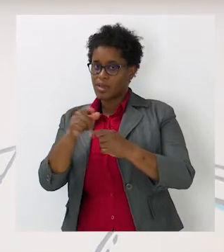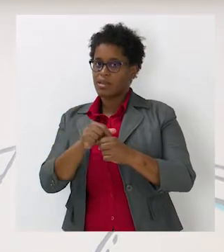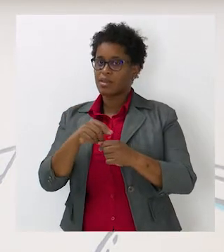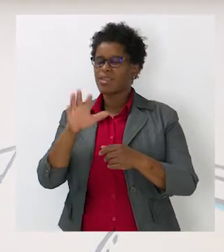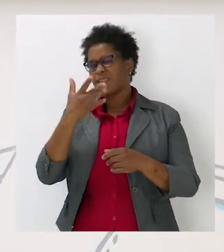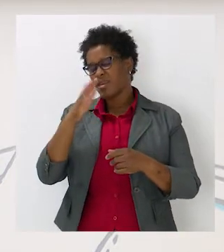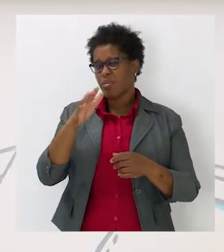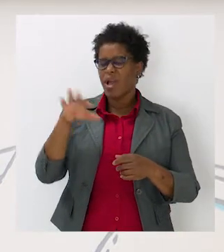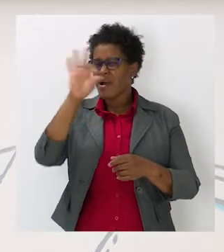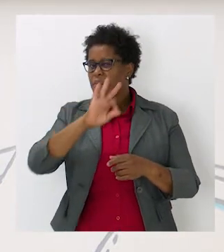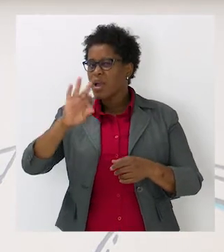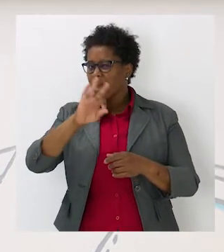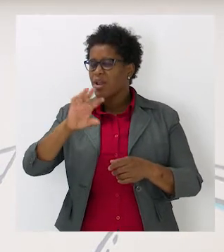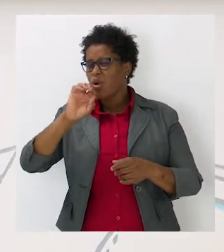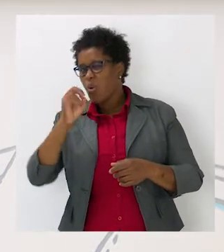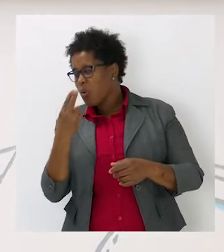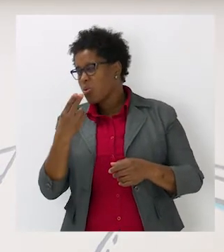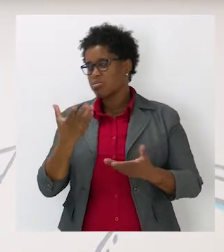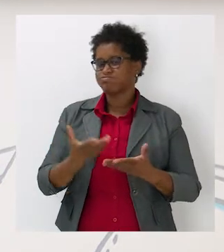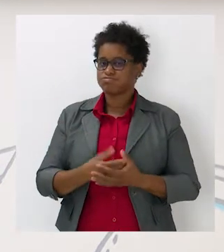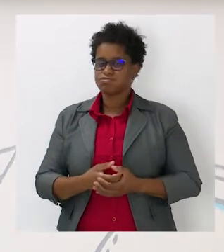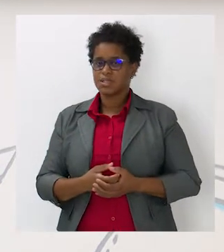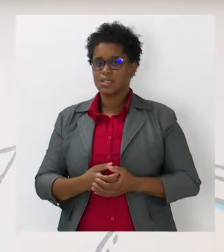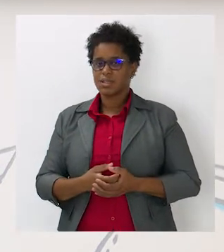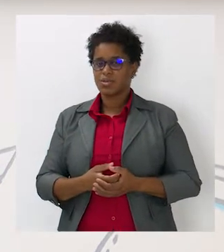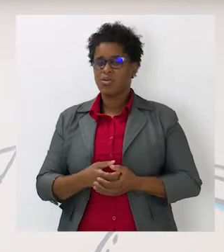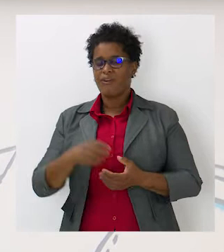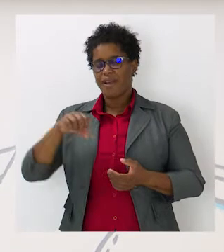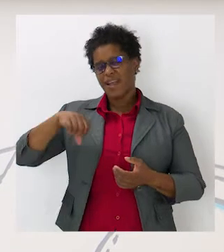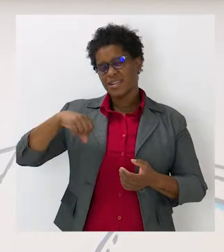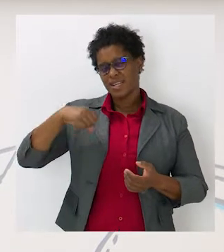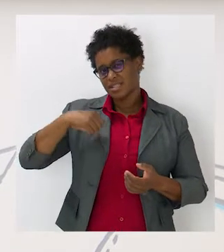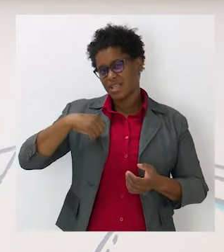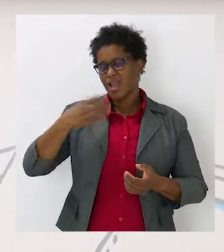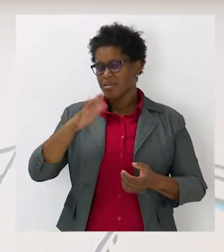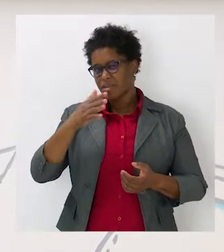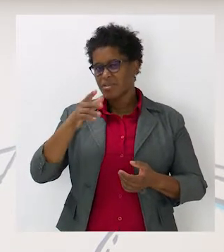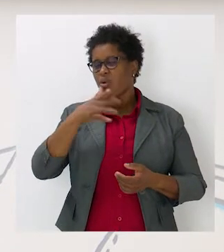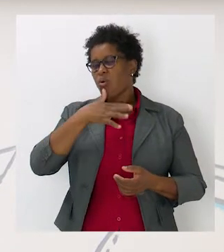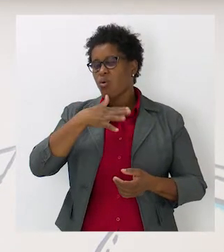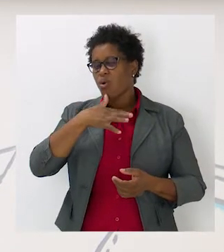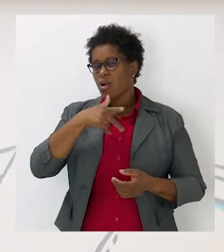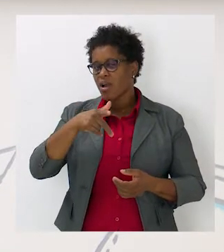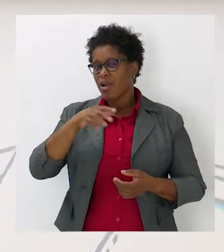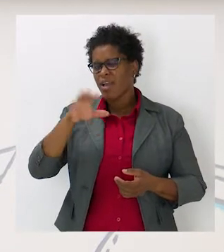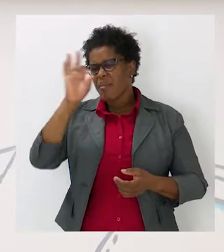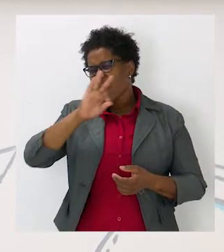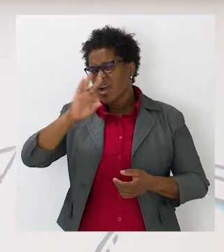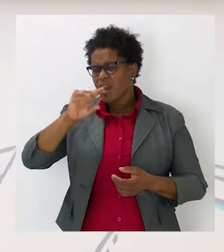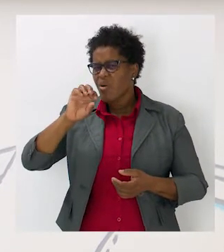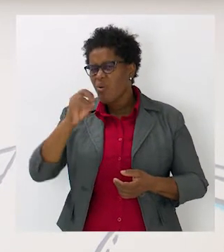tipo amarela ou castanha, são regiões por